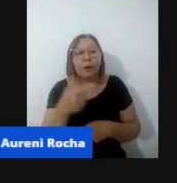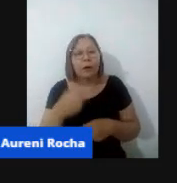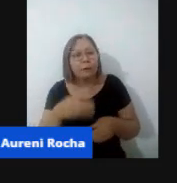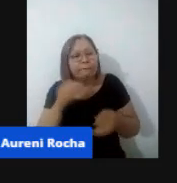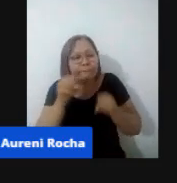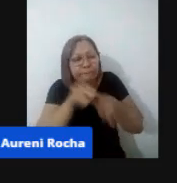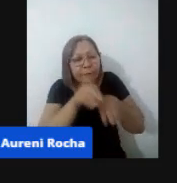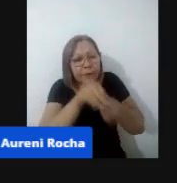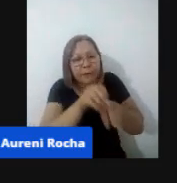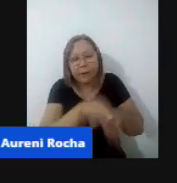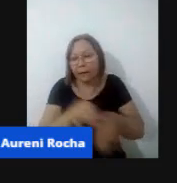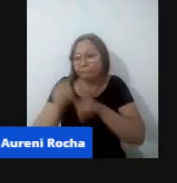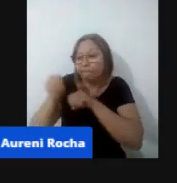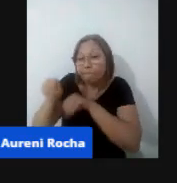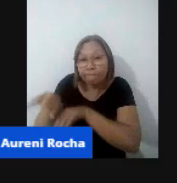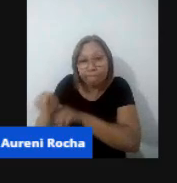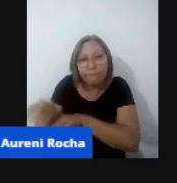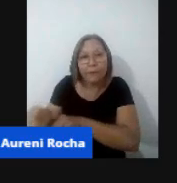criança apresenta.